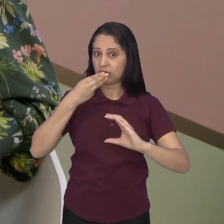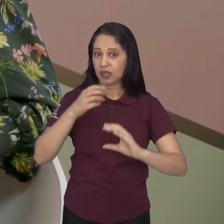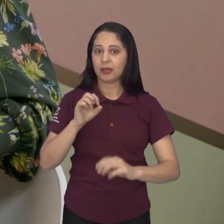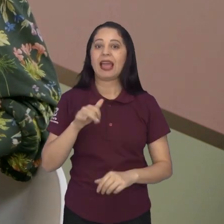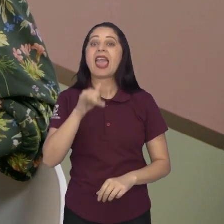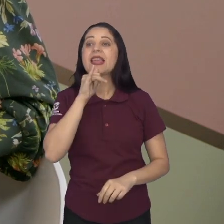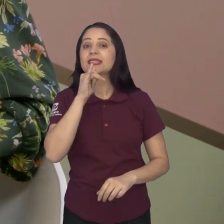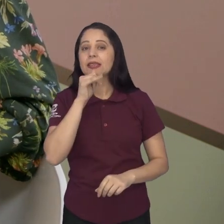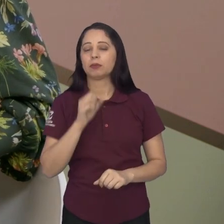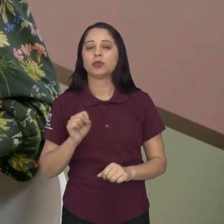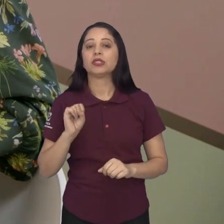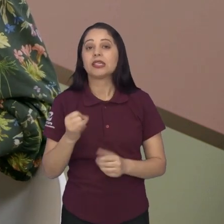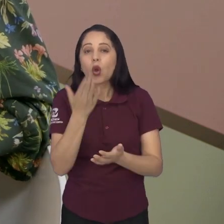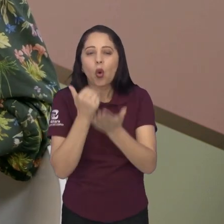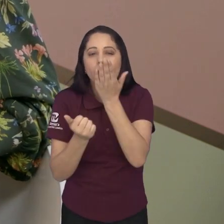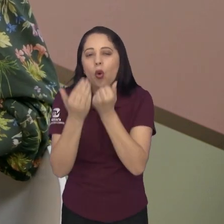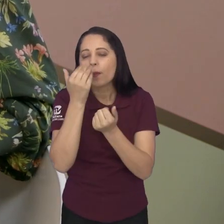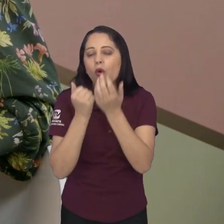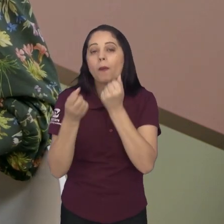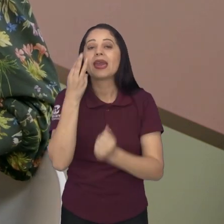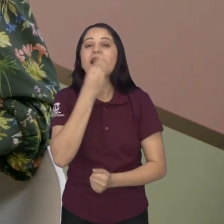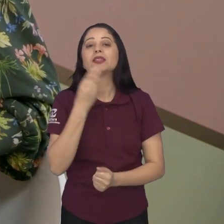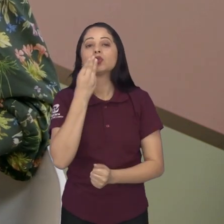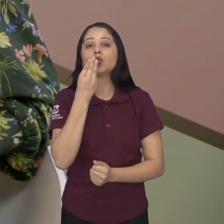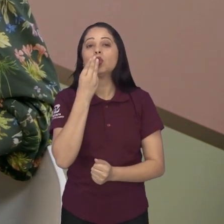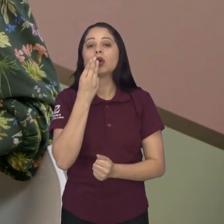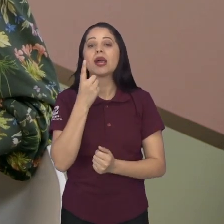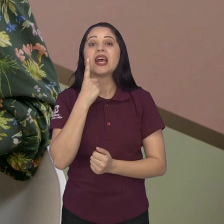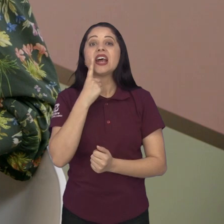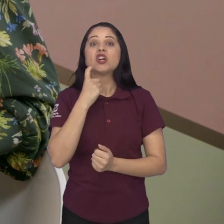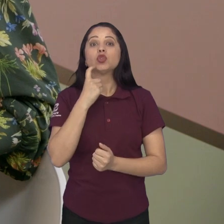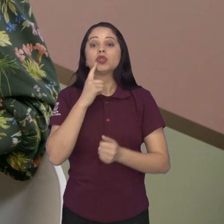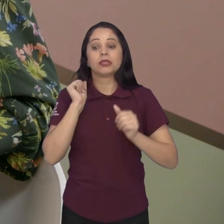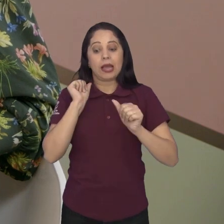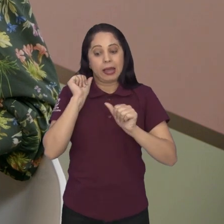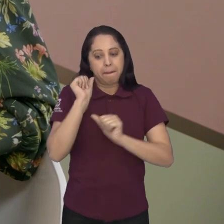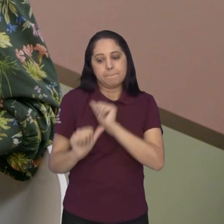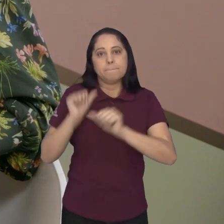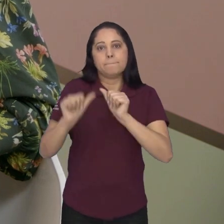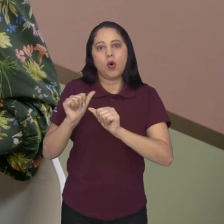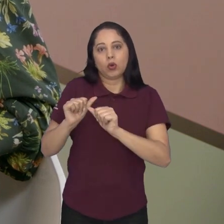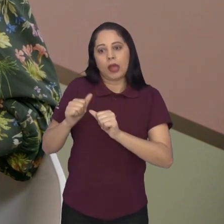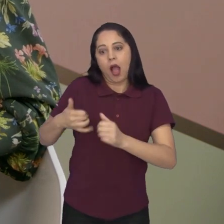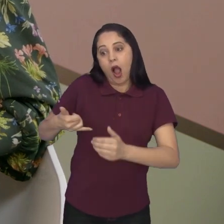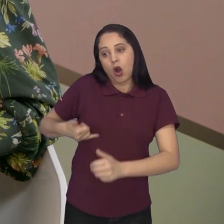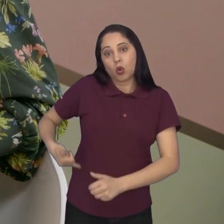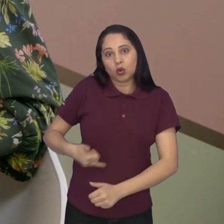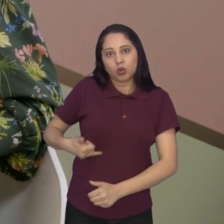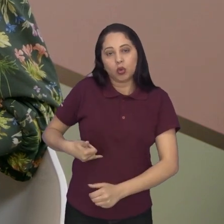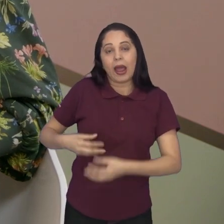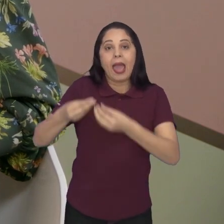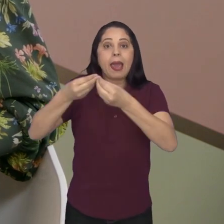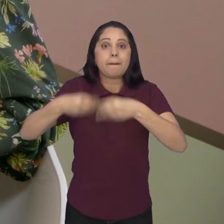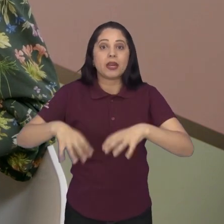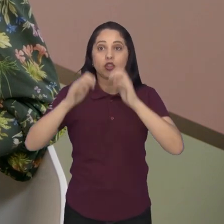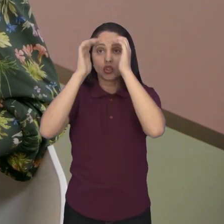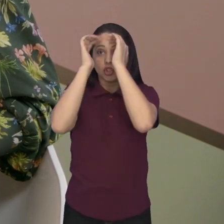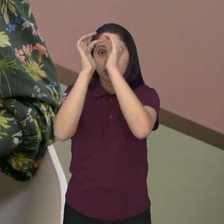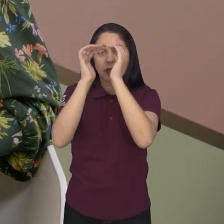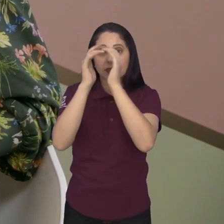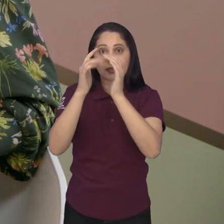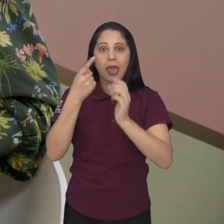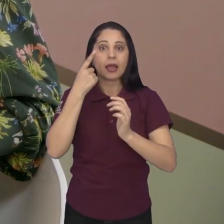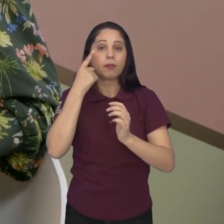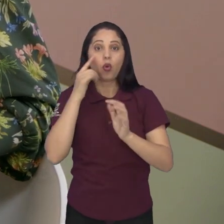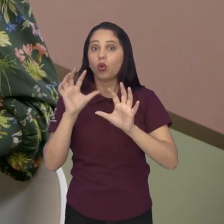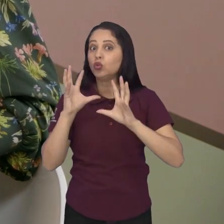excesso, vou simplificar bem, no sangue, né, quando ele está em excesso, ele não pode ficar na corrente sanguínea, porque ele prejudica o olho, o cérebro, o coração,